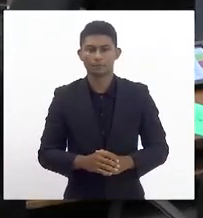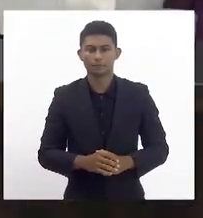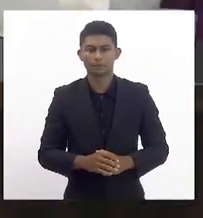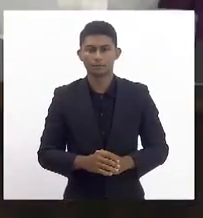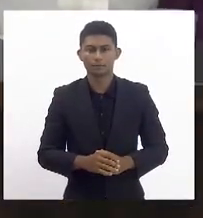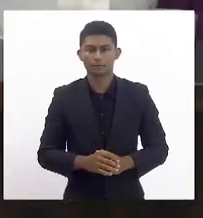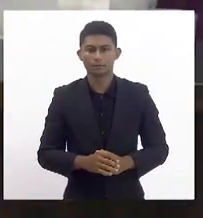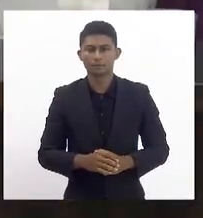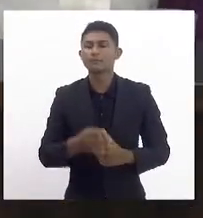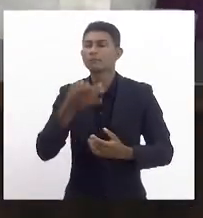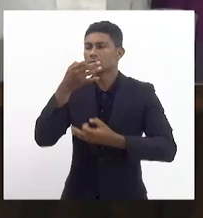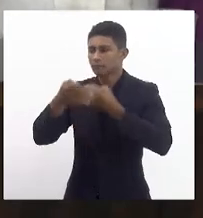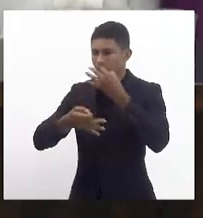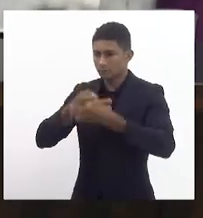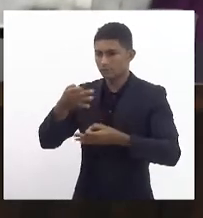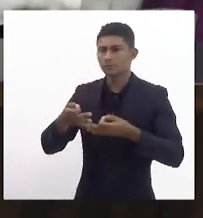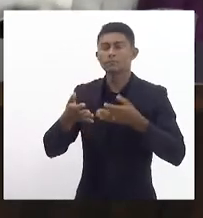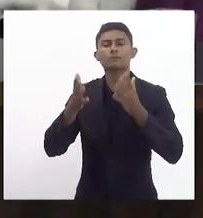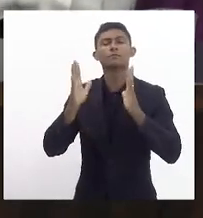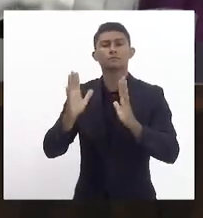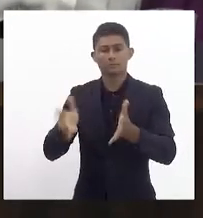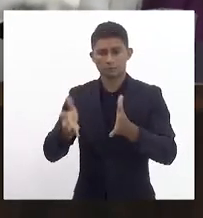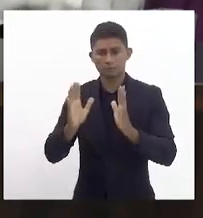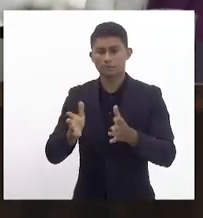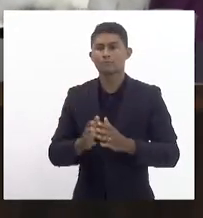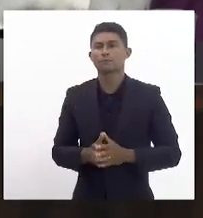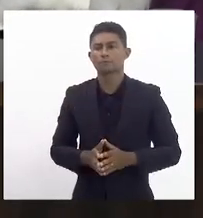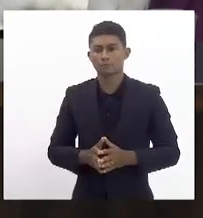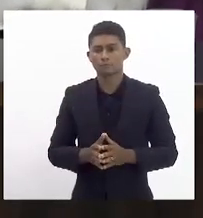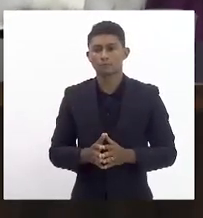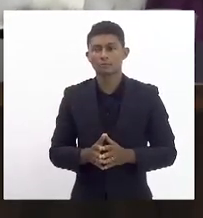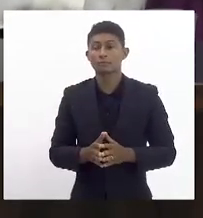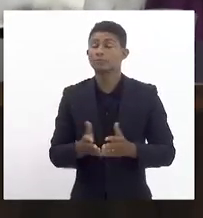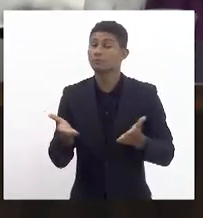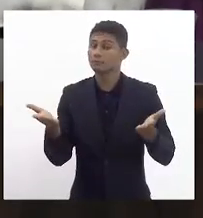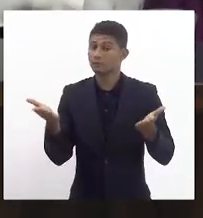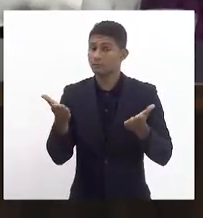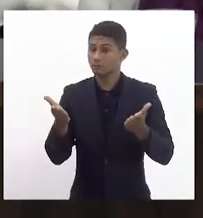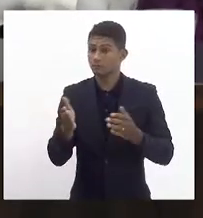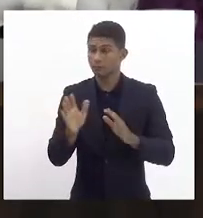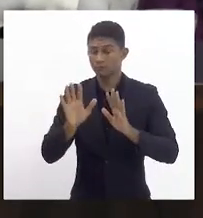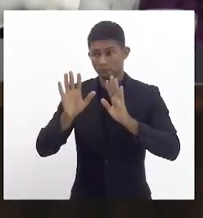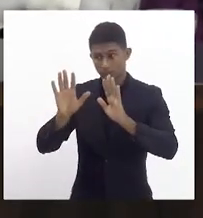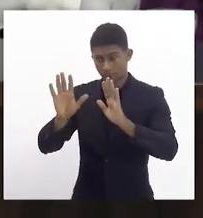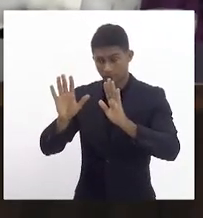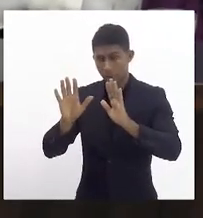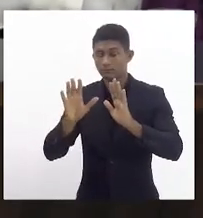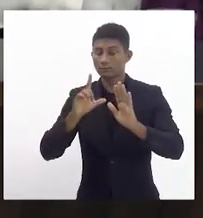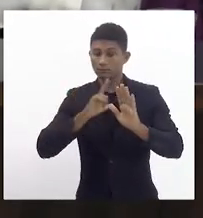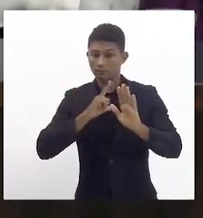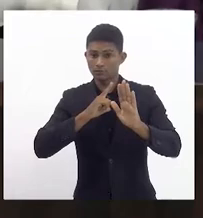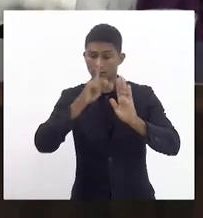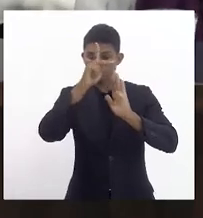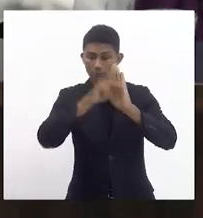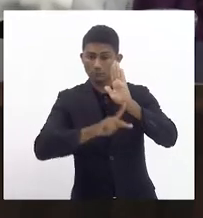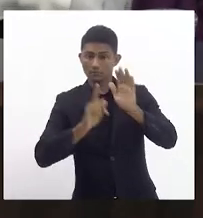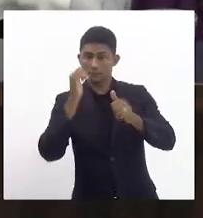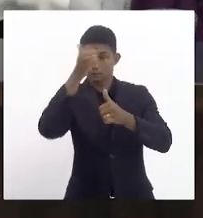Com os pareceres emitidos, vamos votar o substitutivo. Vamos votar o substitutivo,